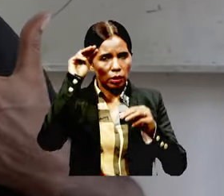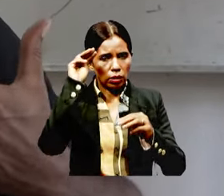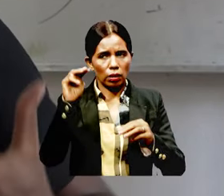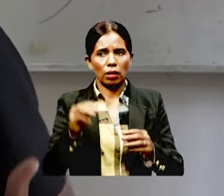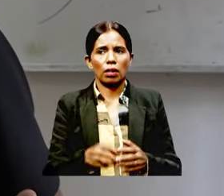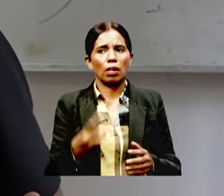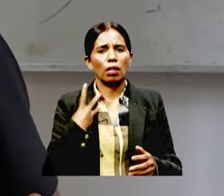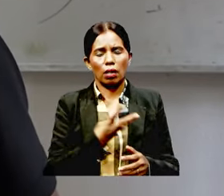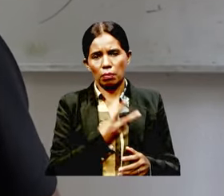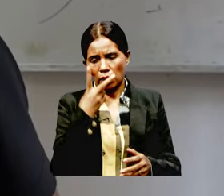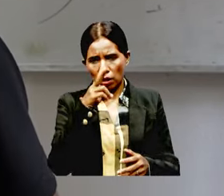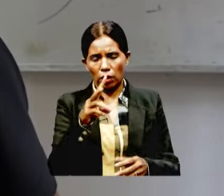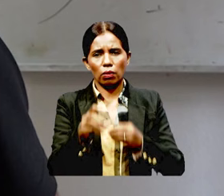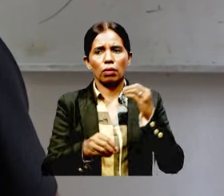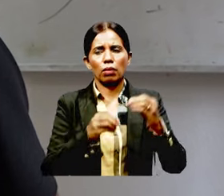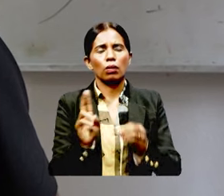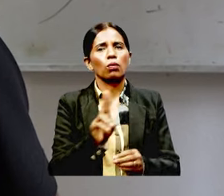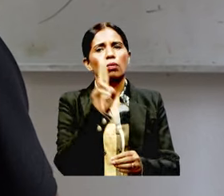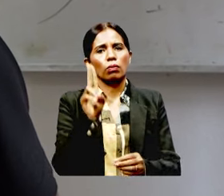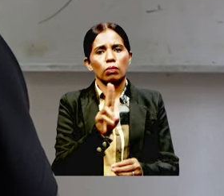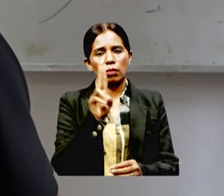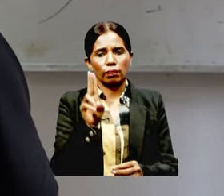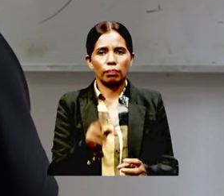ba amini hareka tak deng nia uzana be